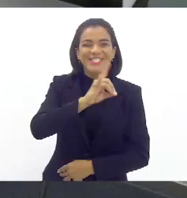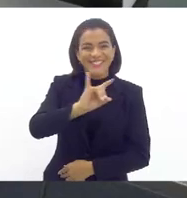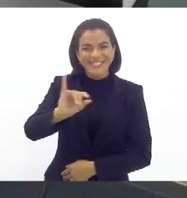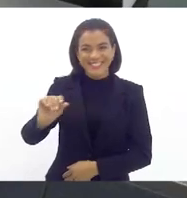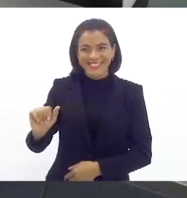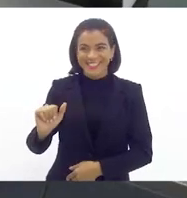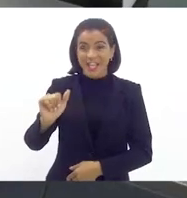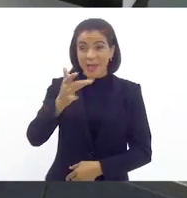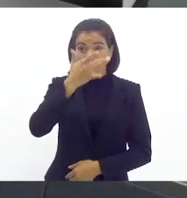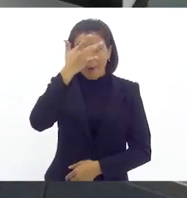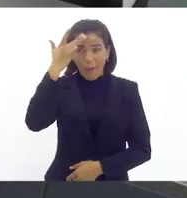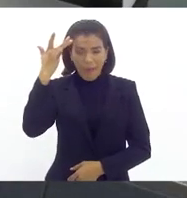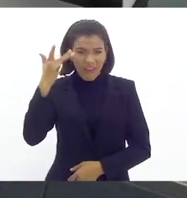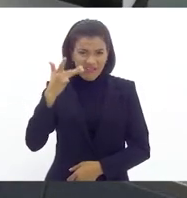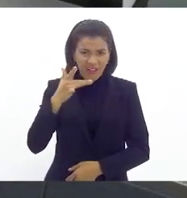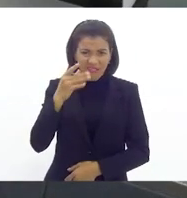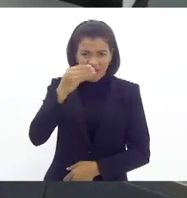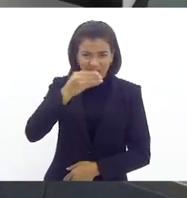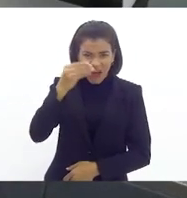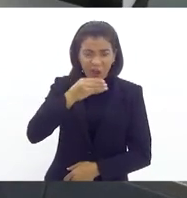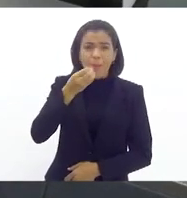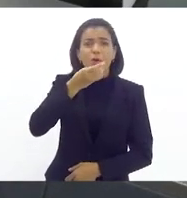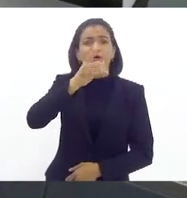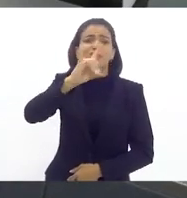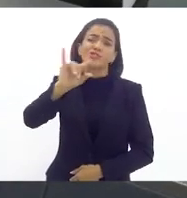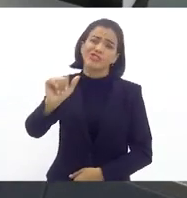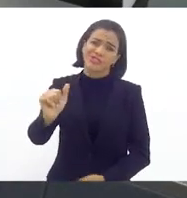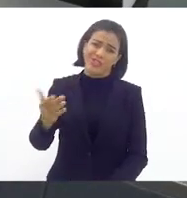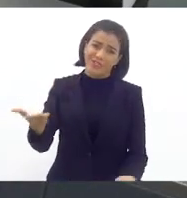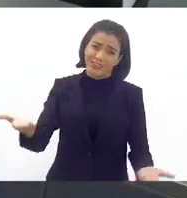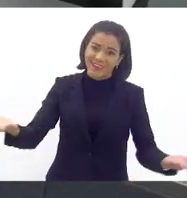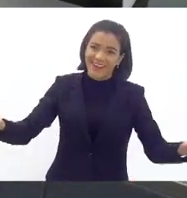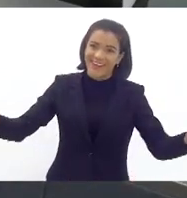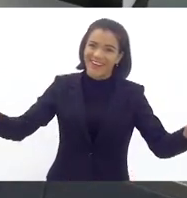Ô, pessoal, tá sem força. Bom dia, gente. Bom dia.